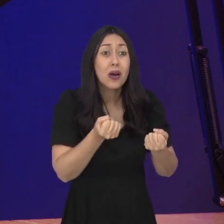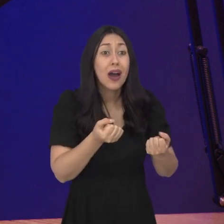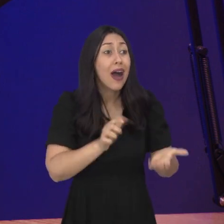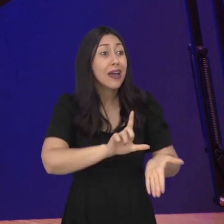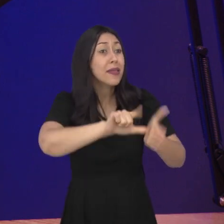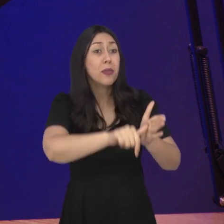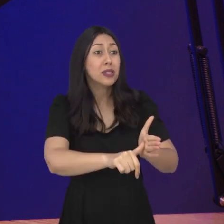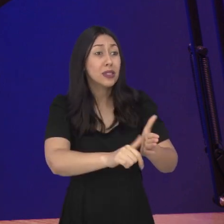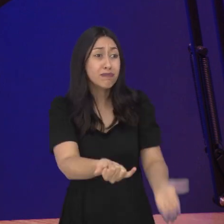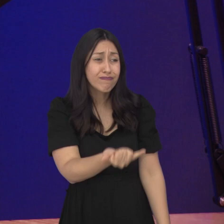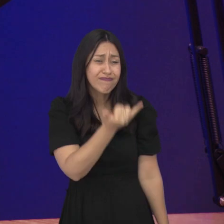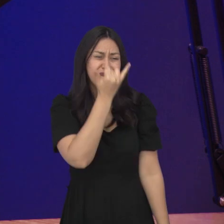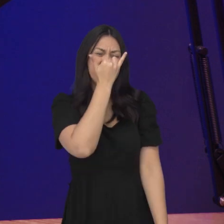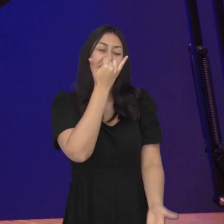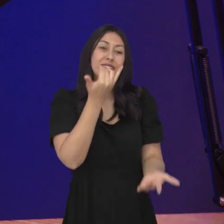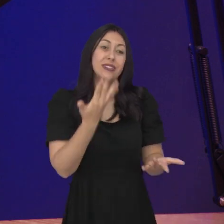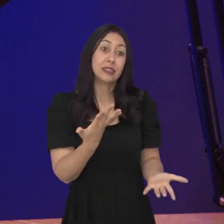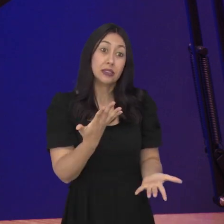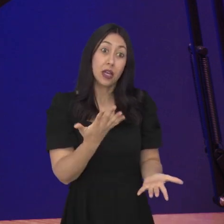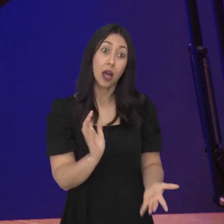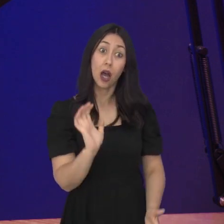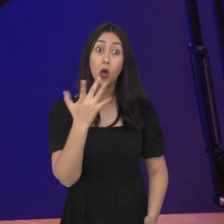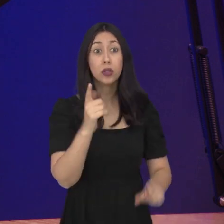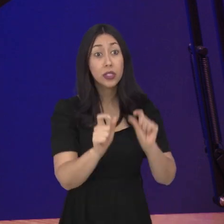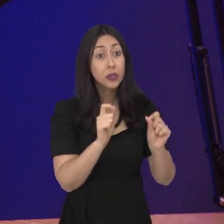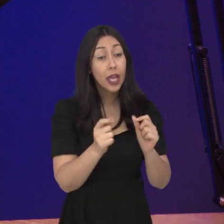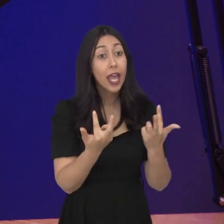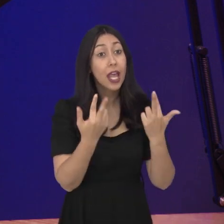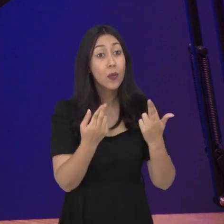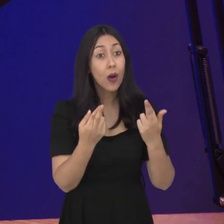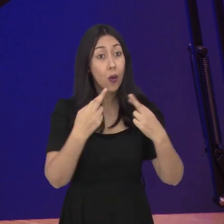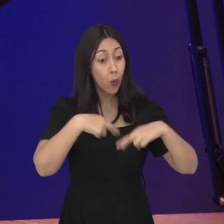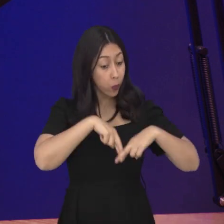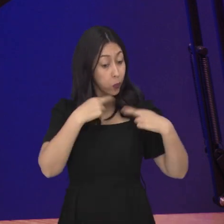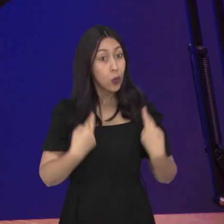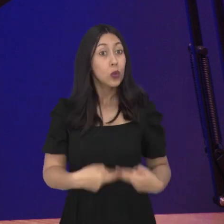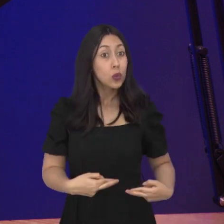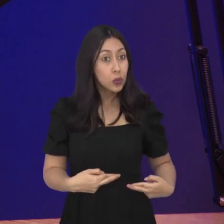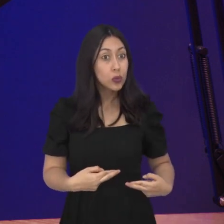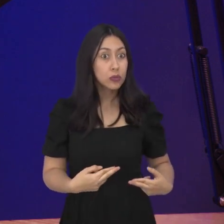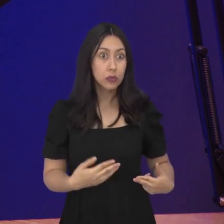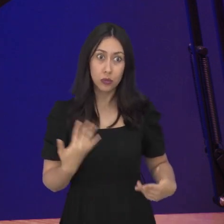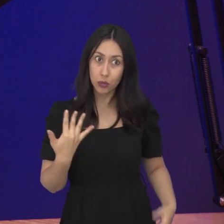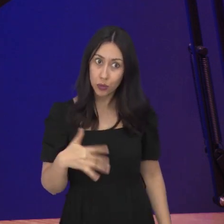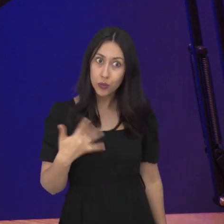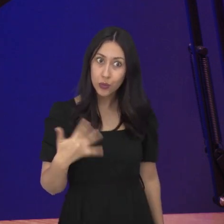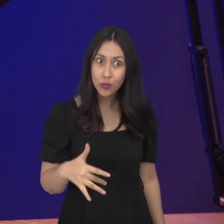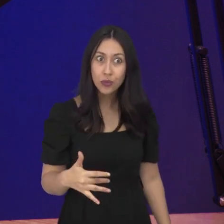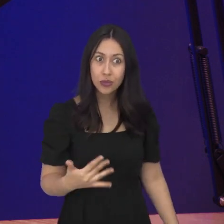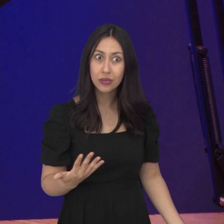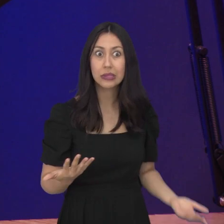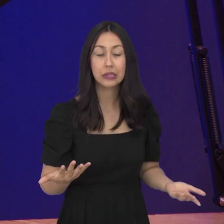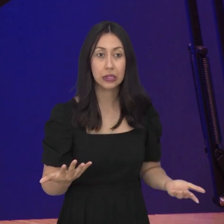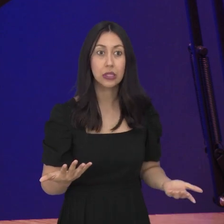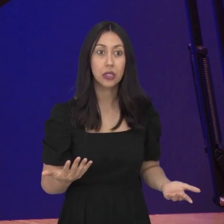dedicação, mas não trouxe o resultado esperado, causa a decepção típica do luto. Então, olha